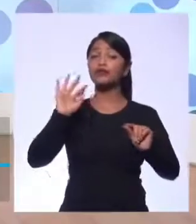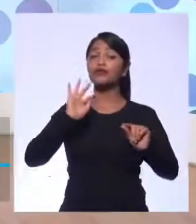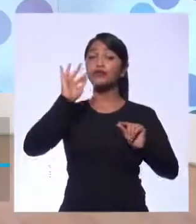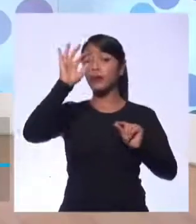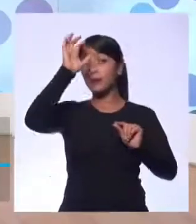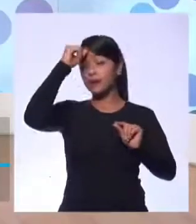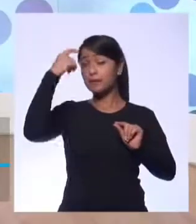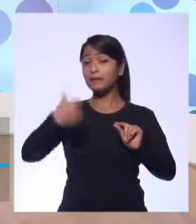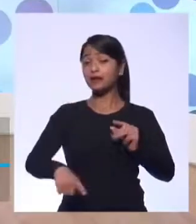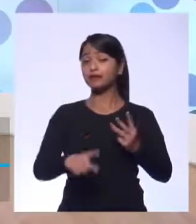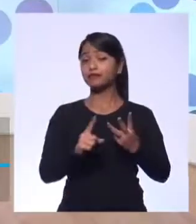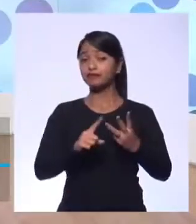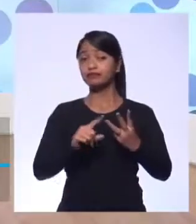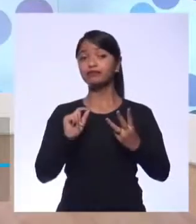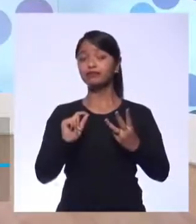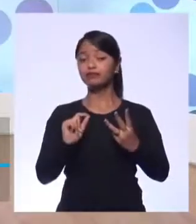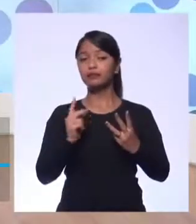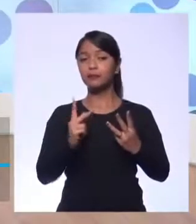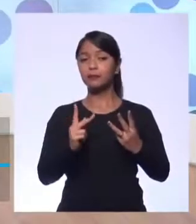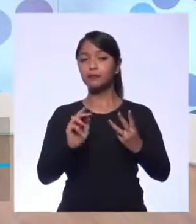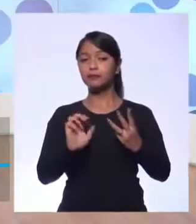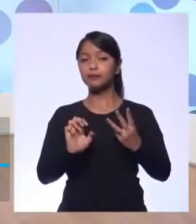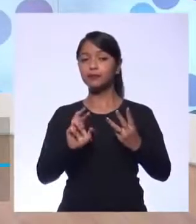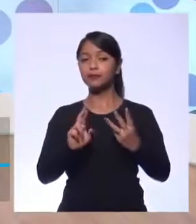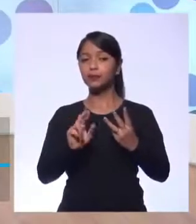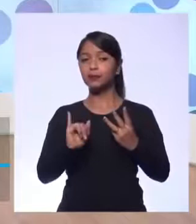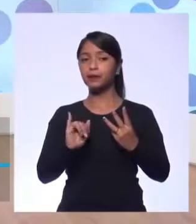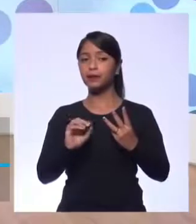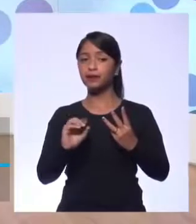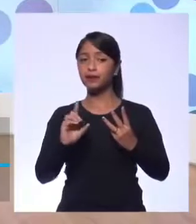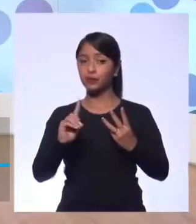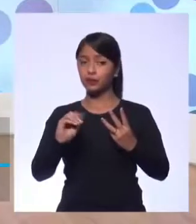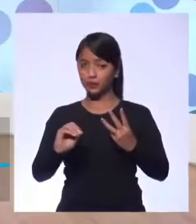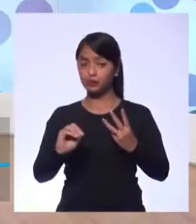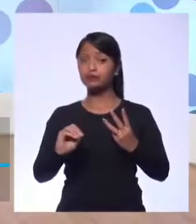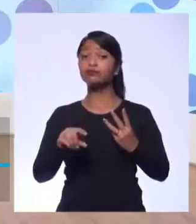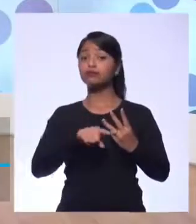que vai chegar até o ensino médio com